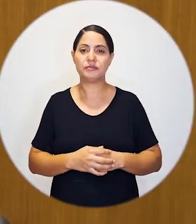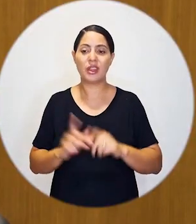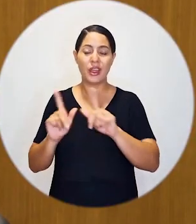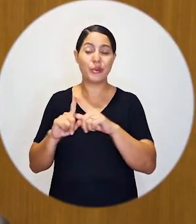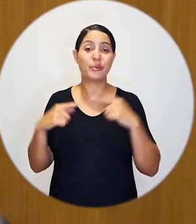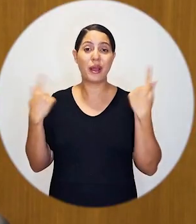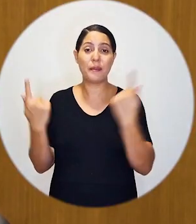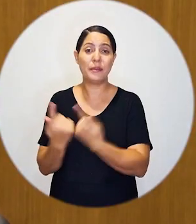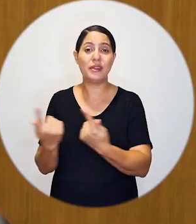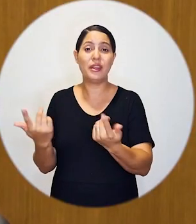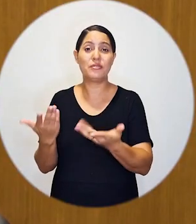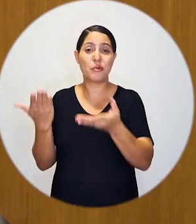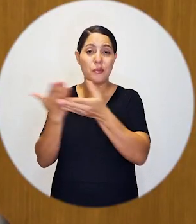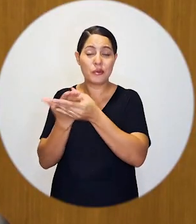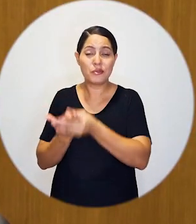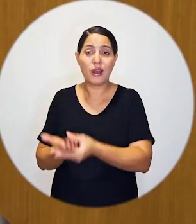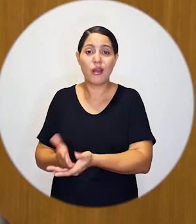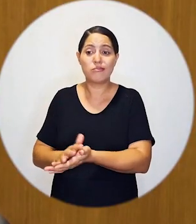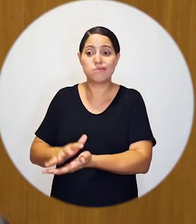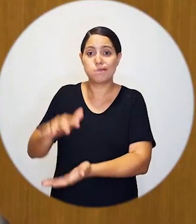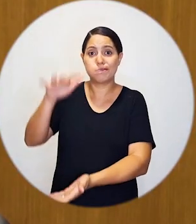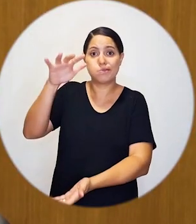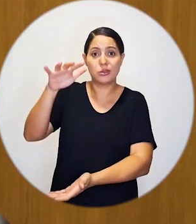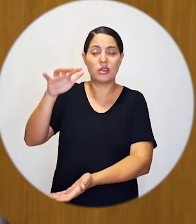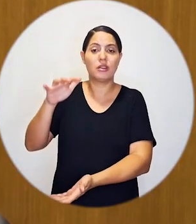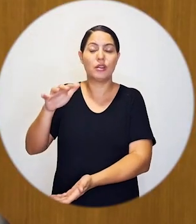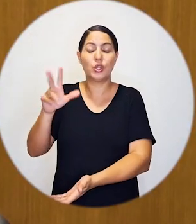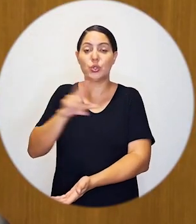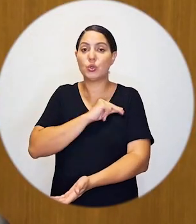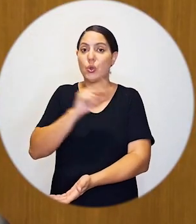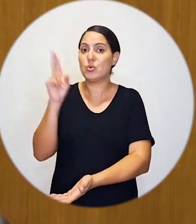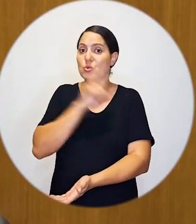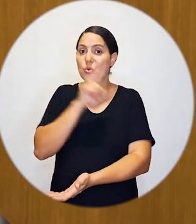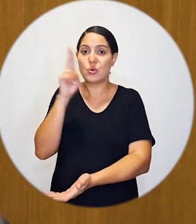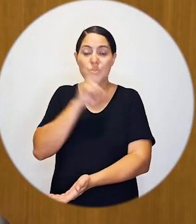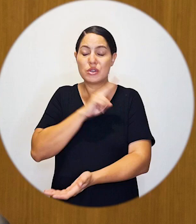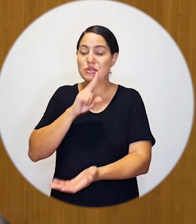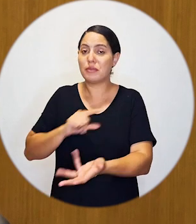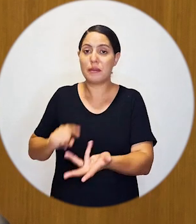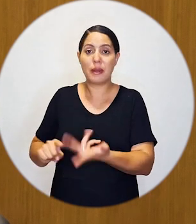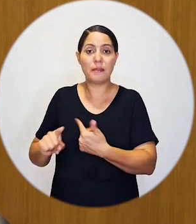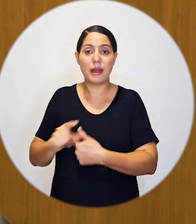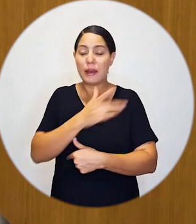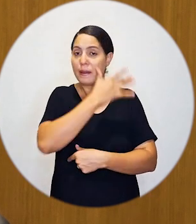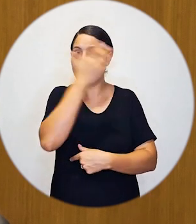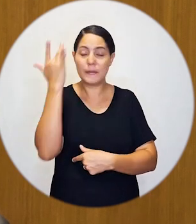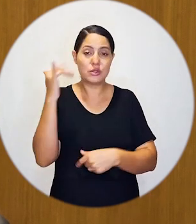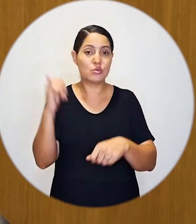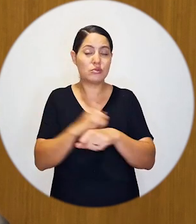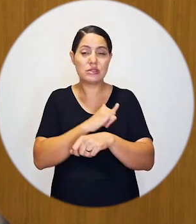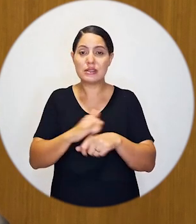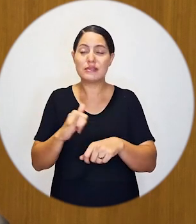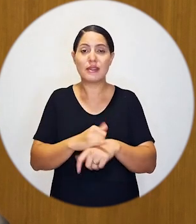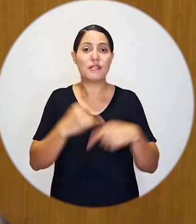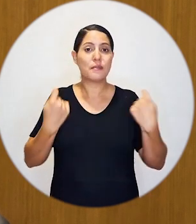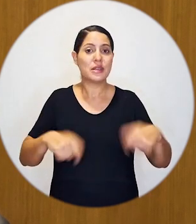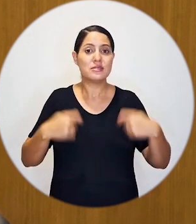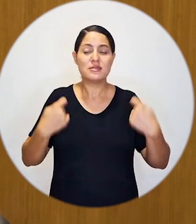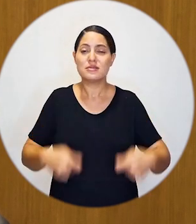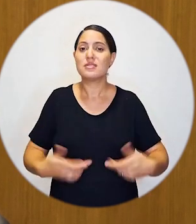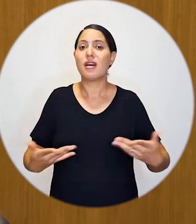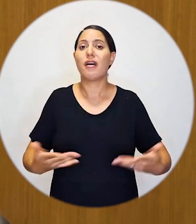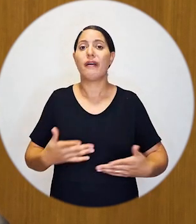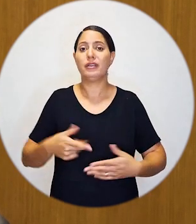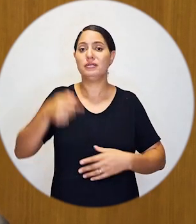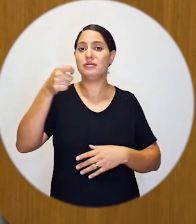um gabinete com o maior número de processos do tribunal. Então havia uma urgência, muita gente esperando por uma decisão minha. O gabinete